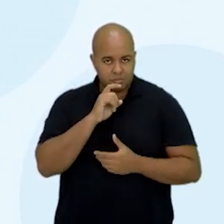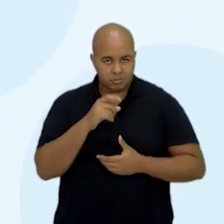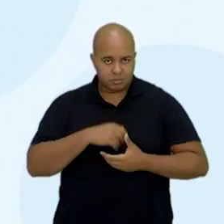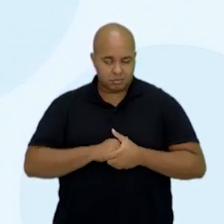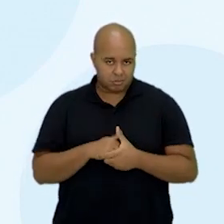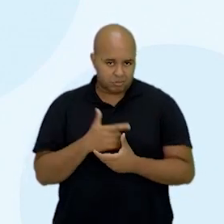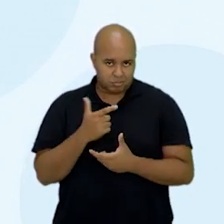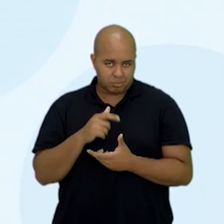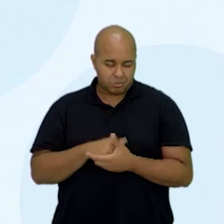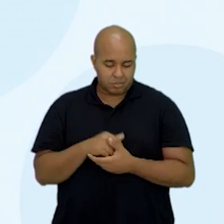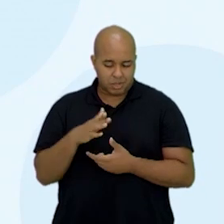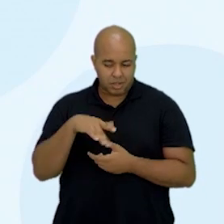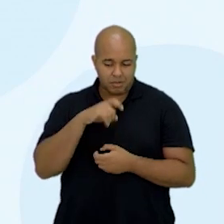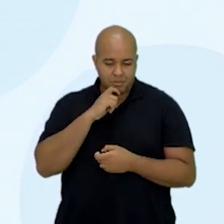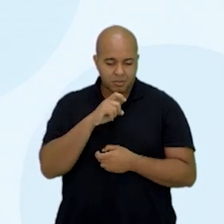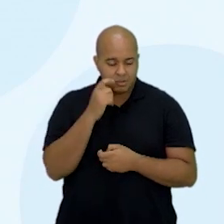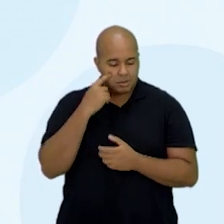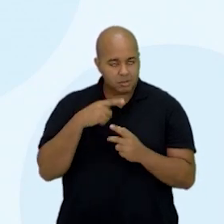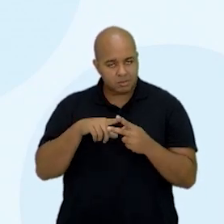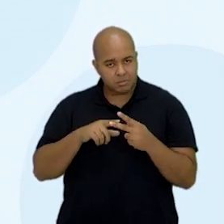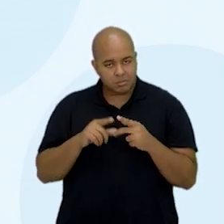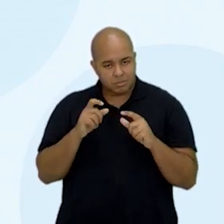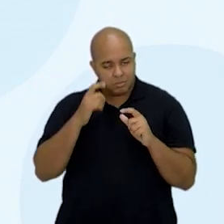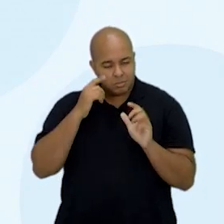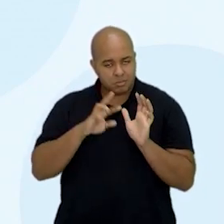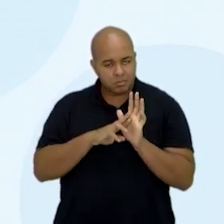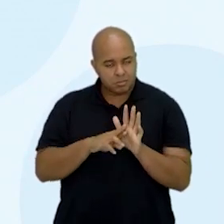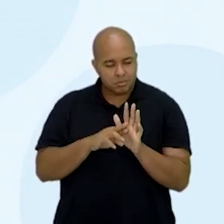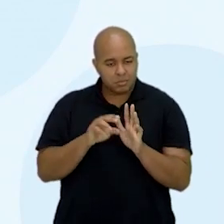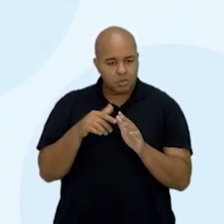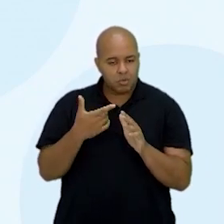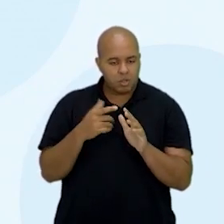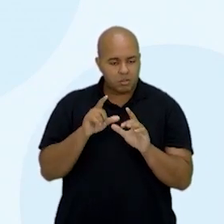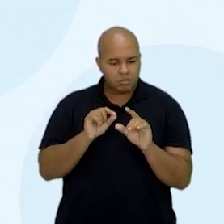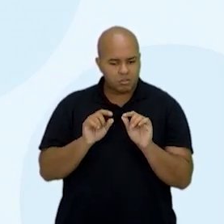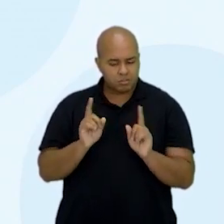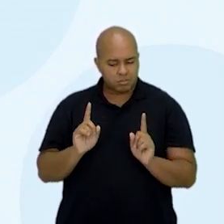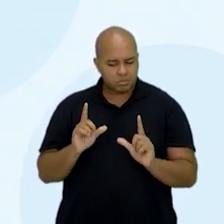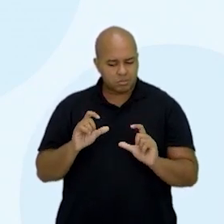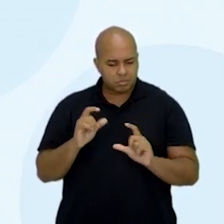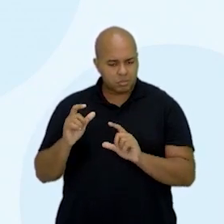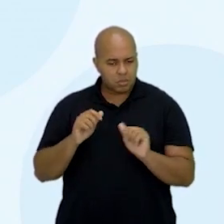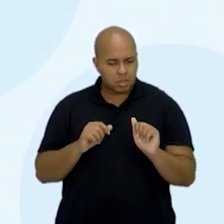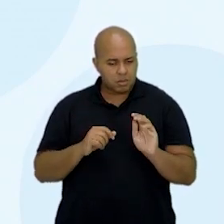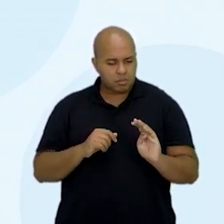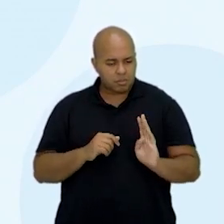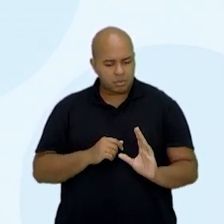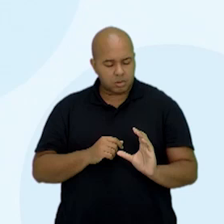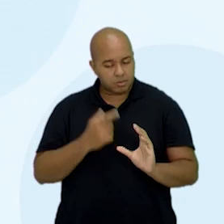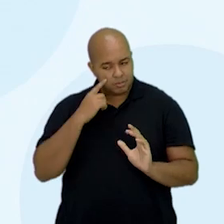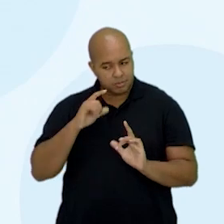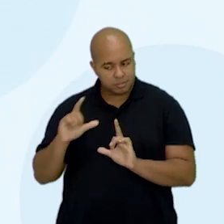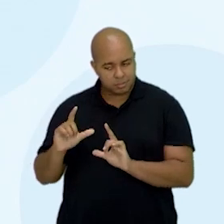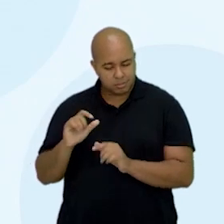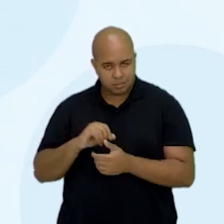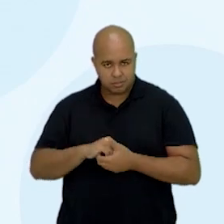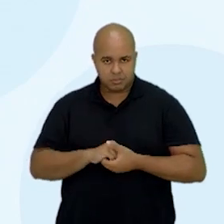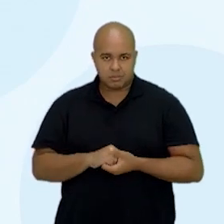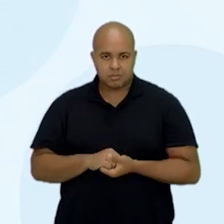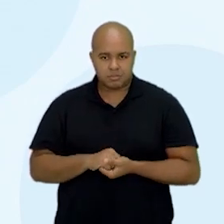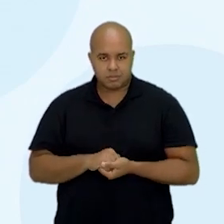áreas verdes Então essas duas imagens São representadas por qual opção A B ou C pop